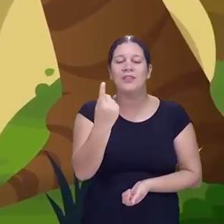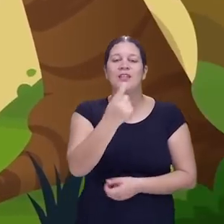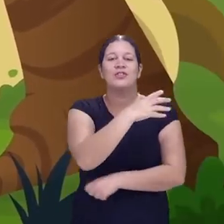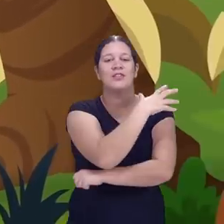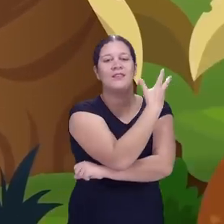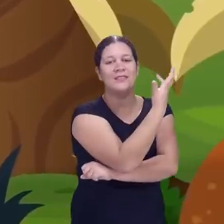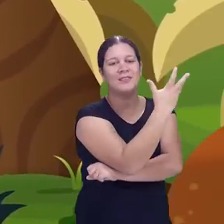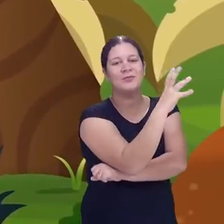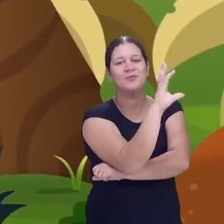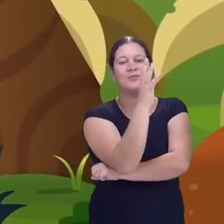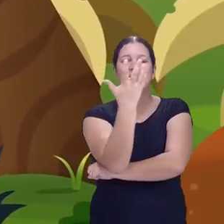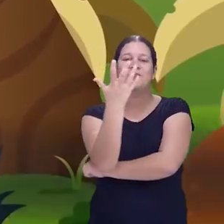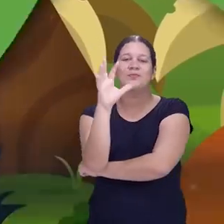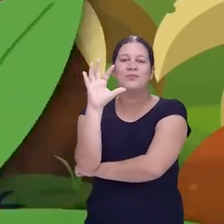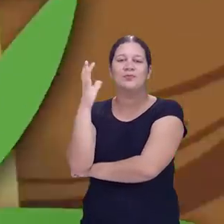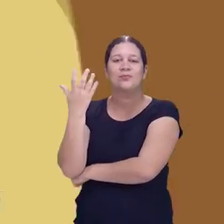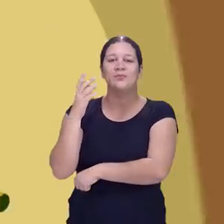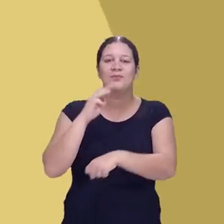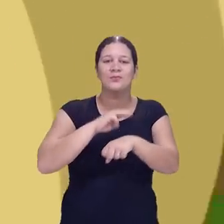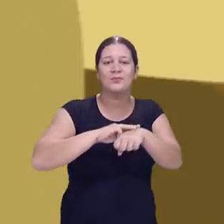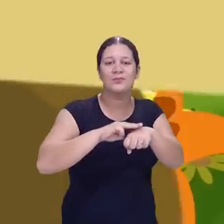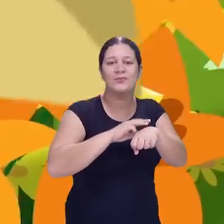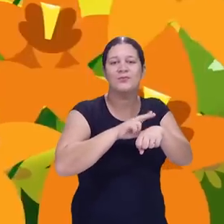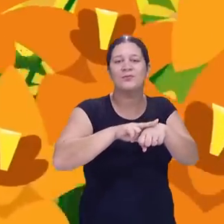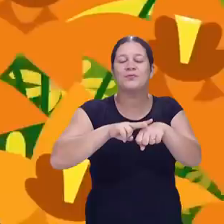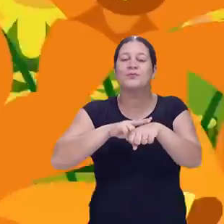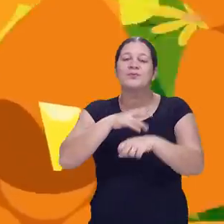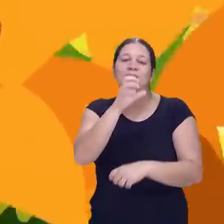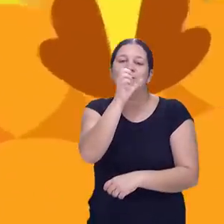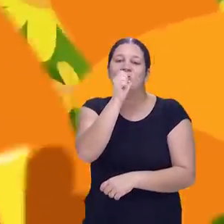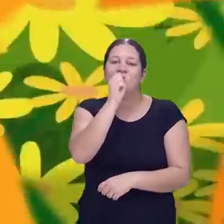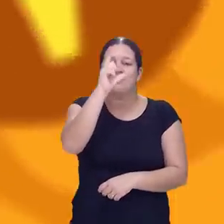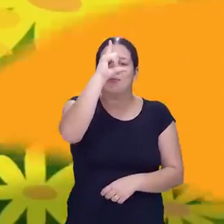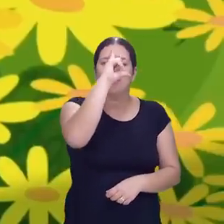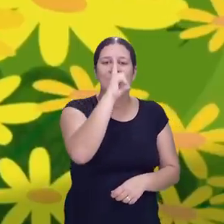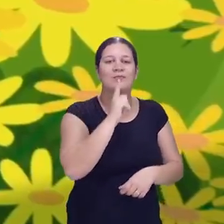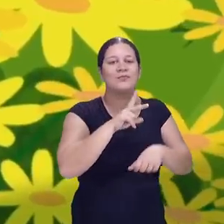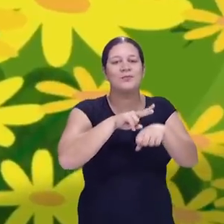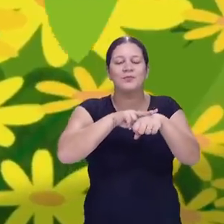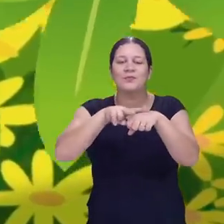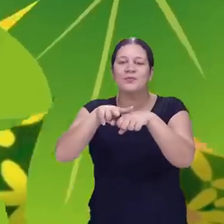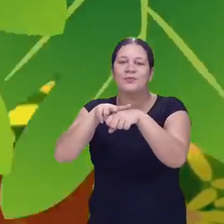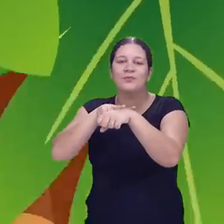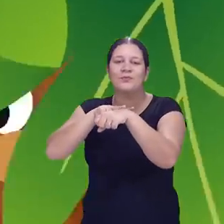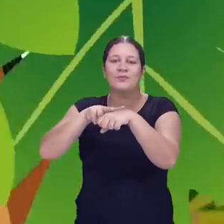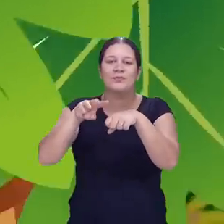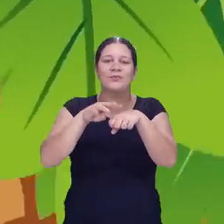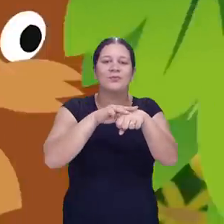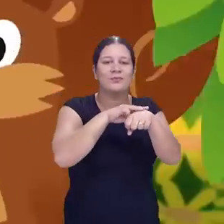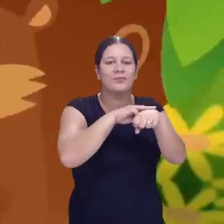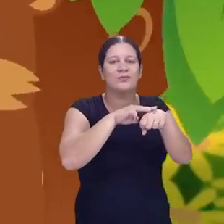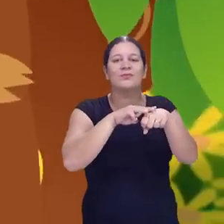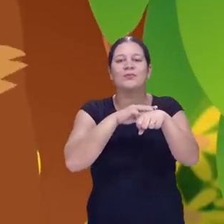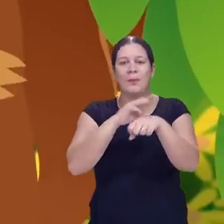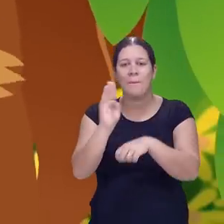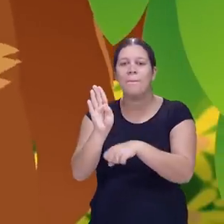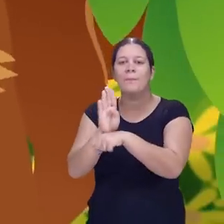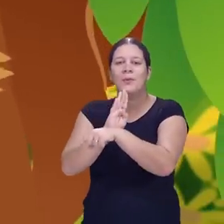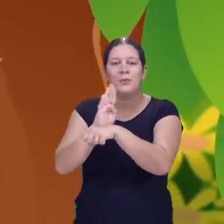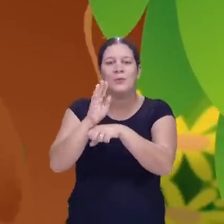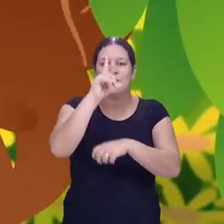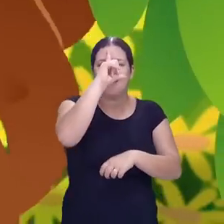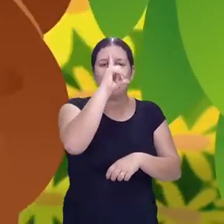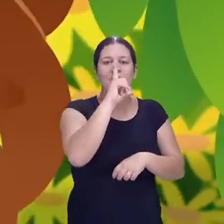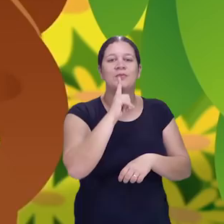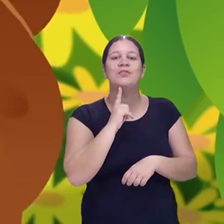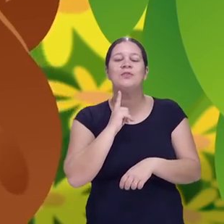da floresta. Marrom, bege, laranja, amarelo, verde. Marrom, bege,